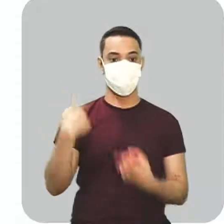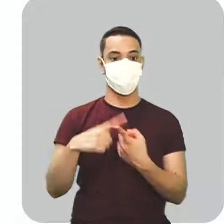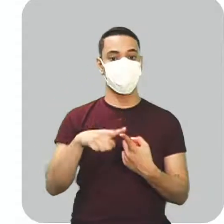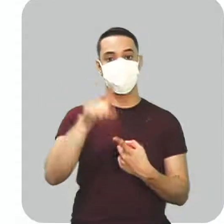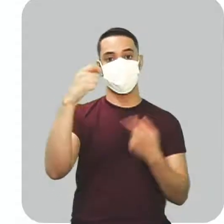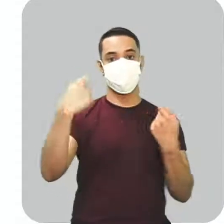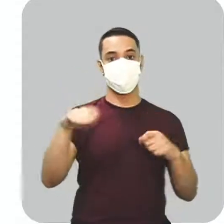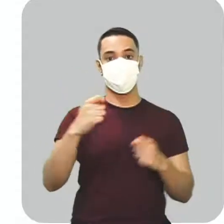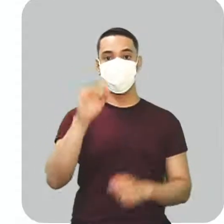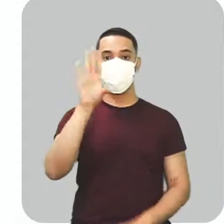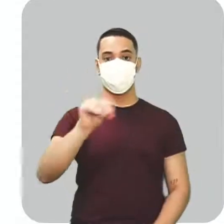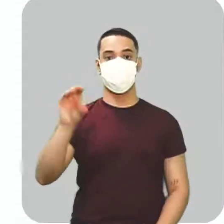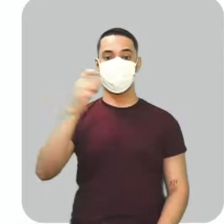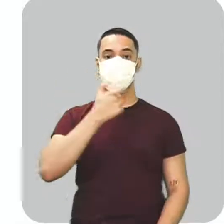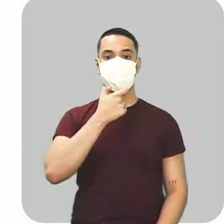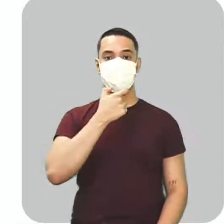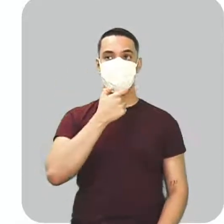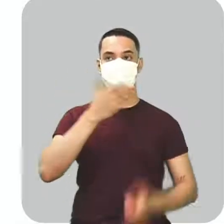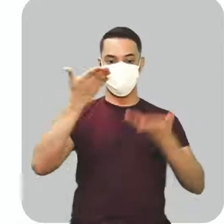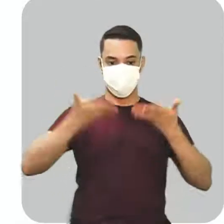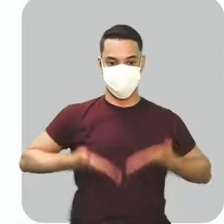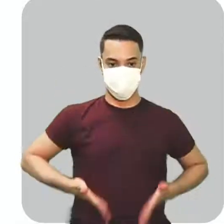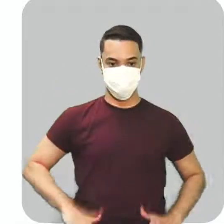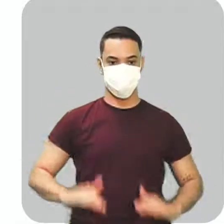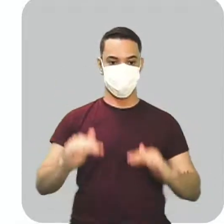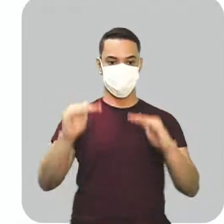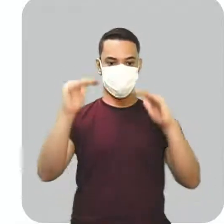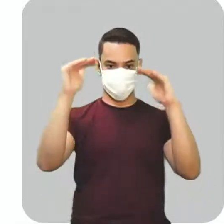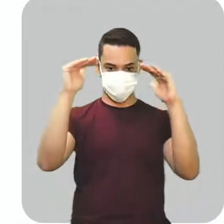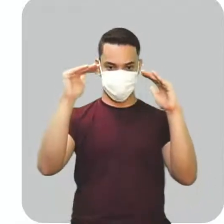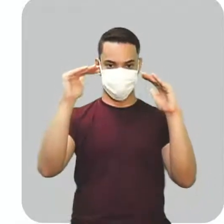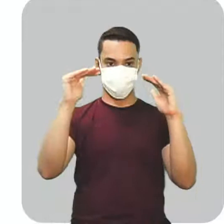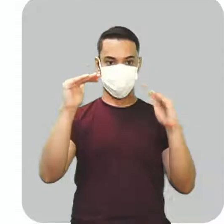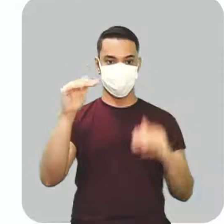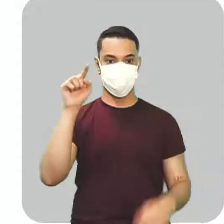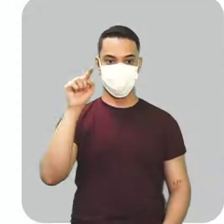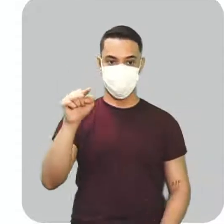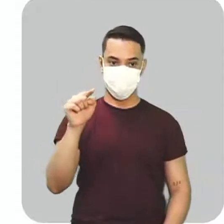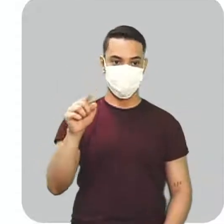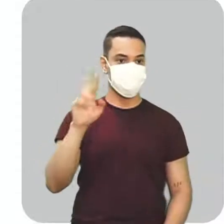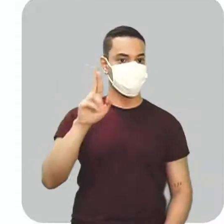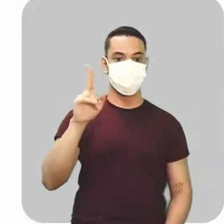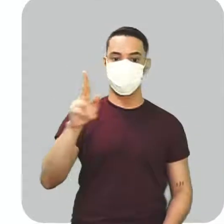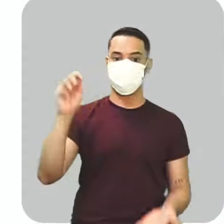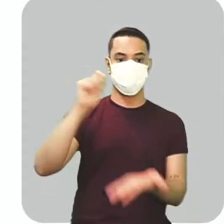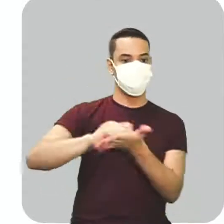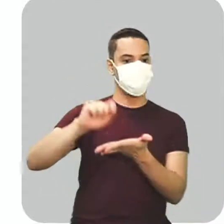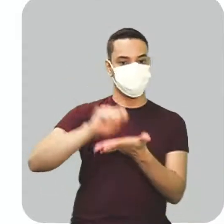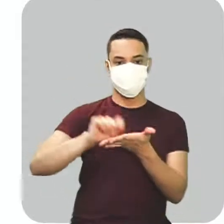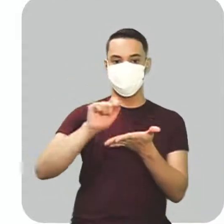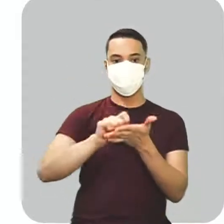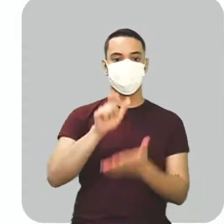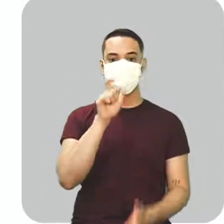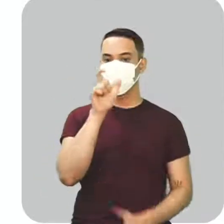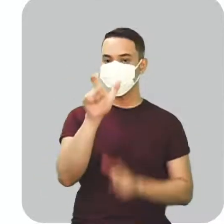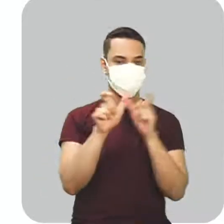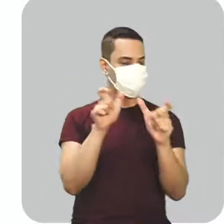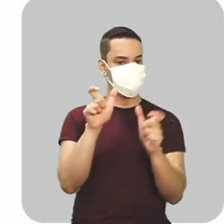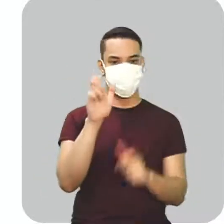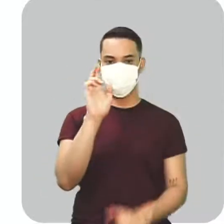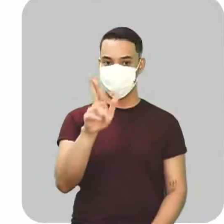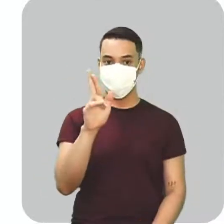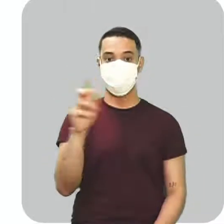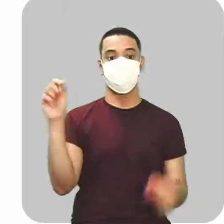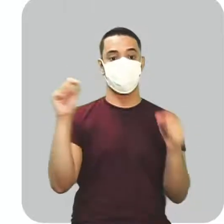que nasceu. Ó, aqui não é questão da escrita, da pronúncia aqui não, tá, amadinho? Ele